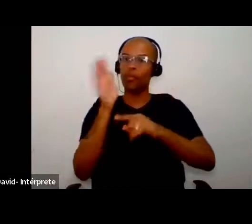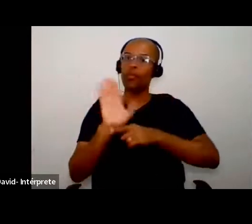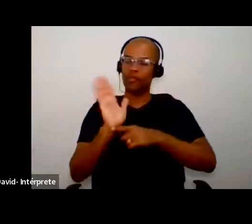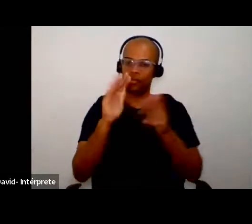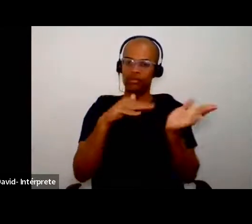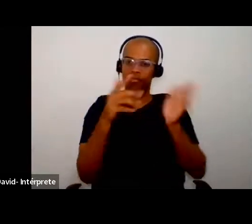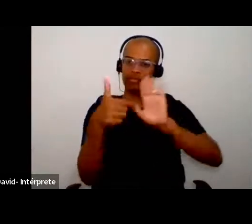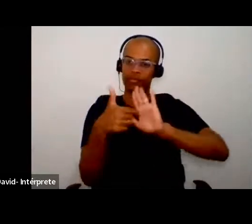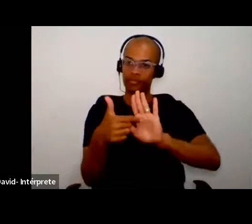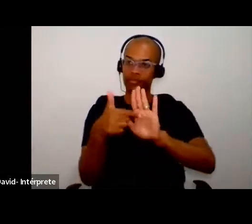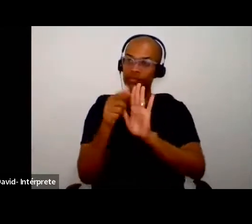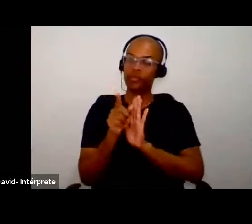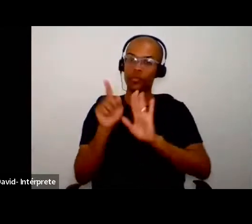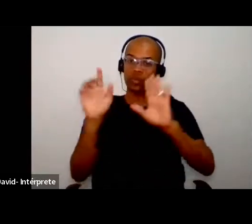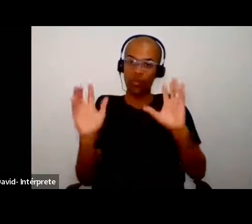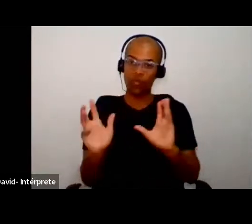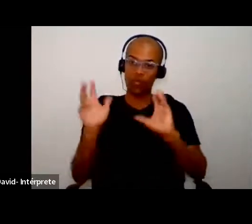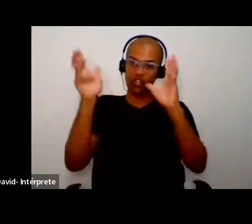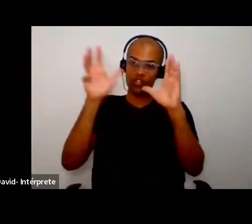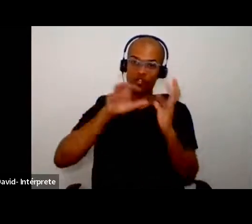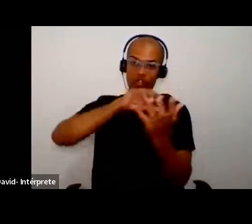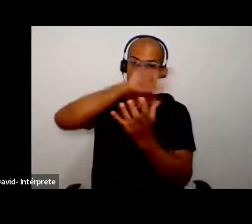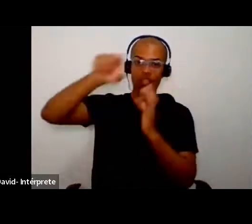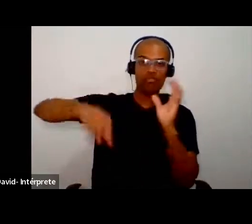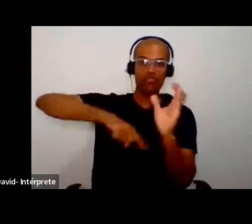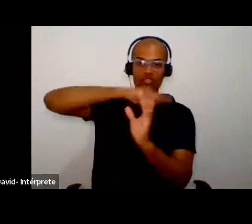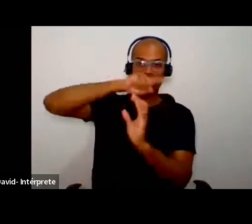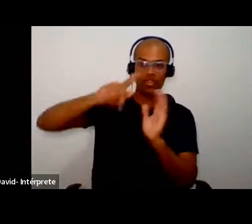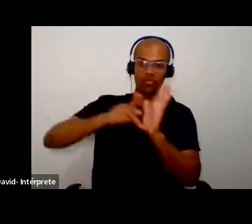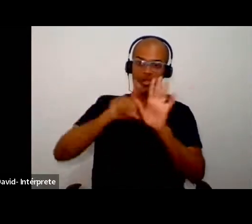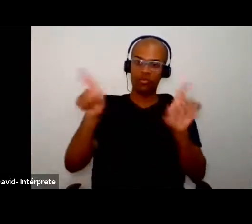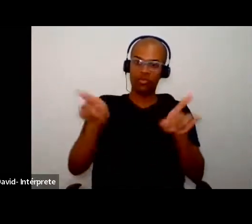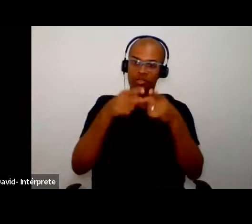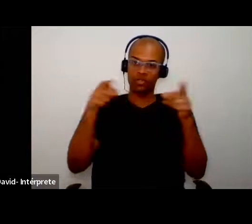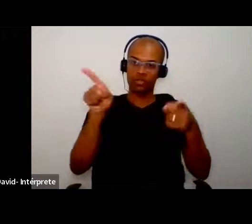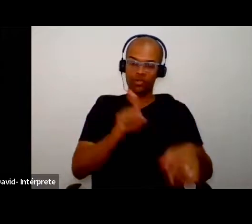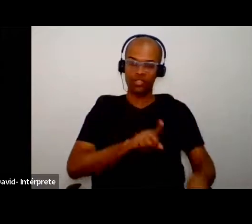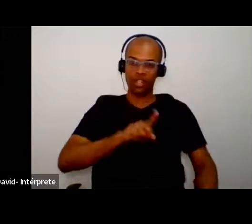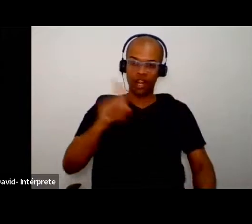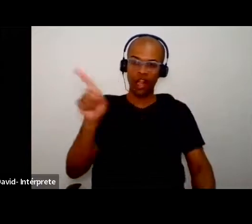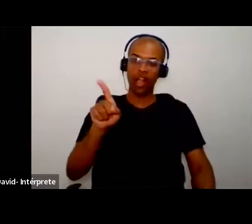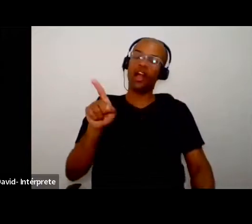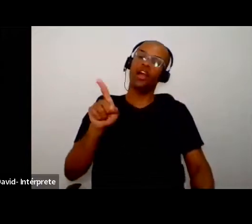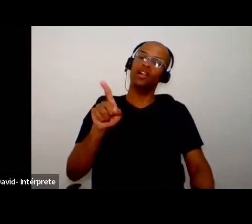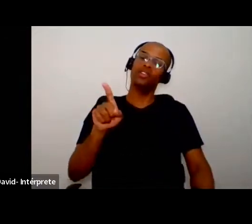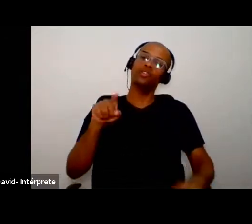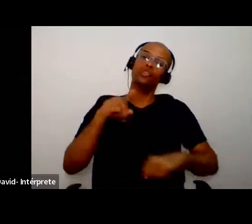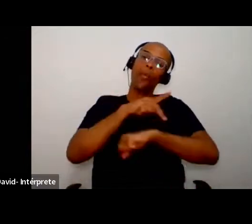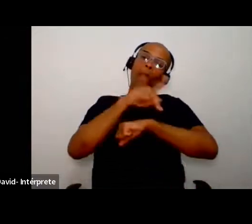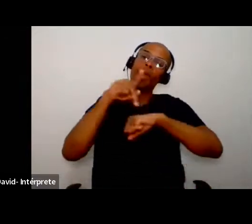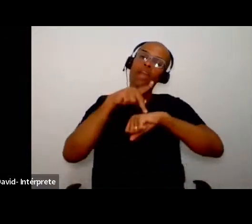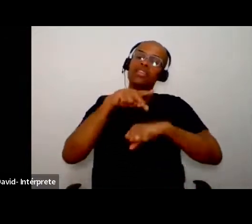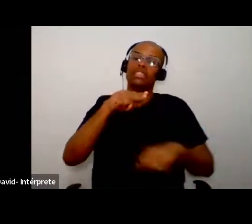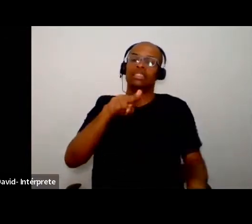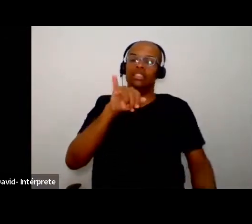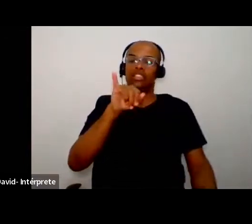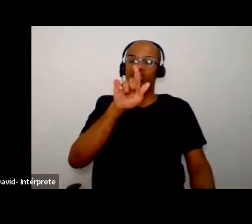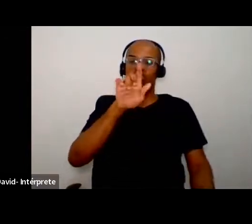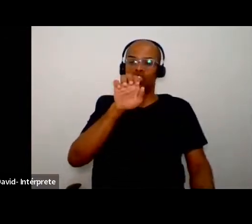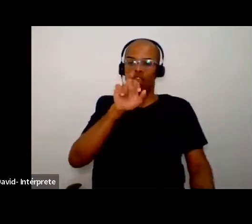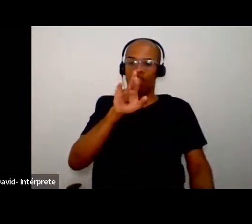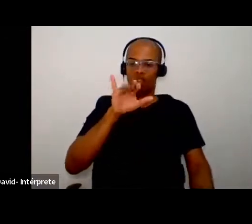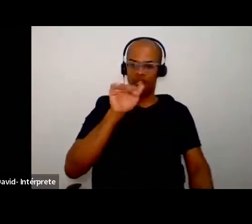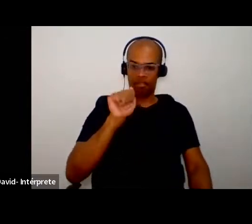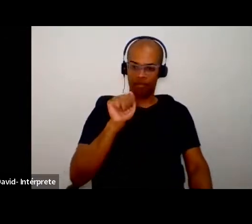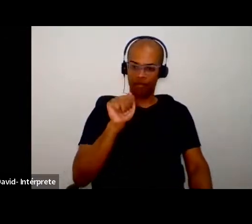num festival mundial de música lá na Nigéria. Porque desde que a pandemia começou, a gente